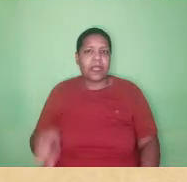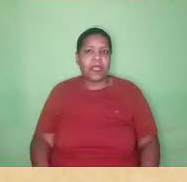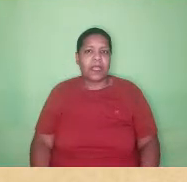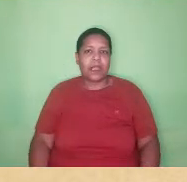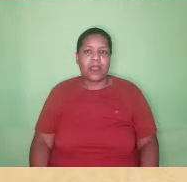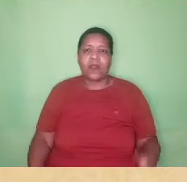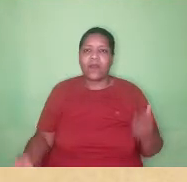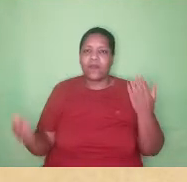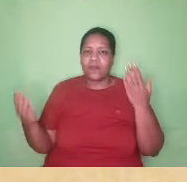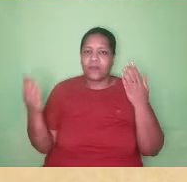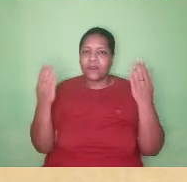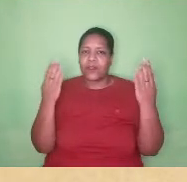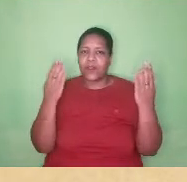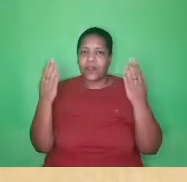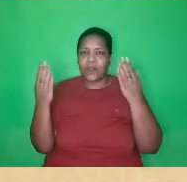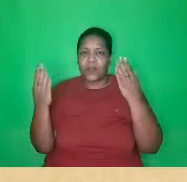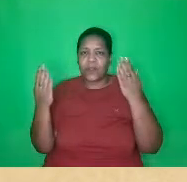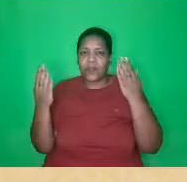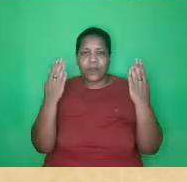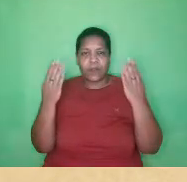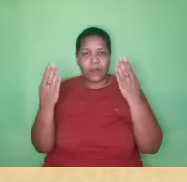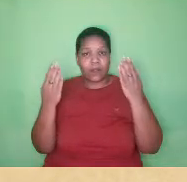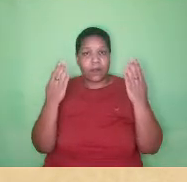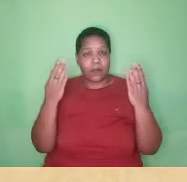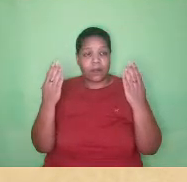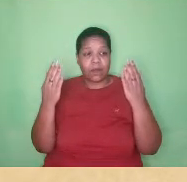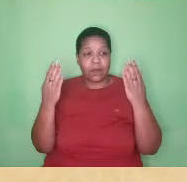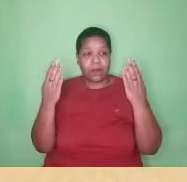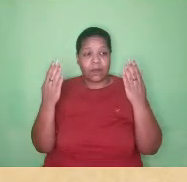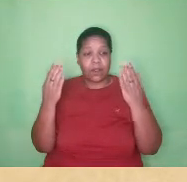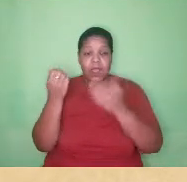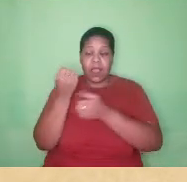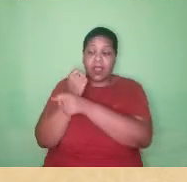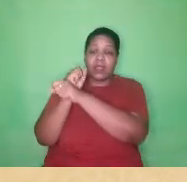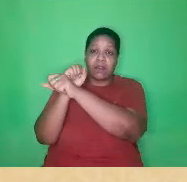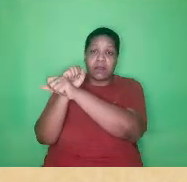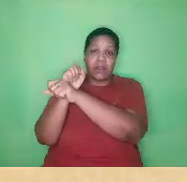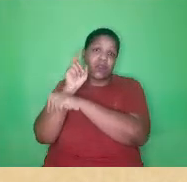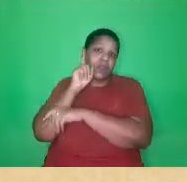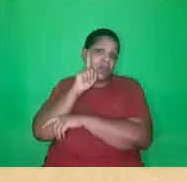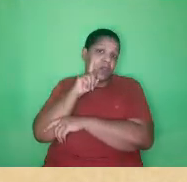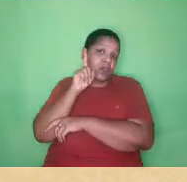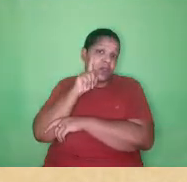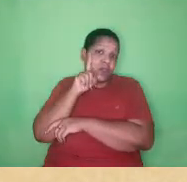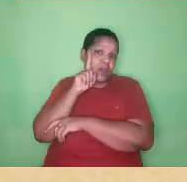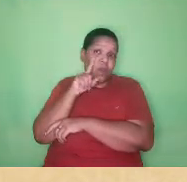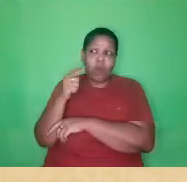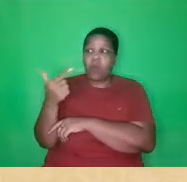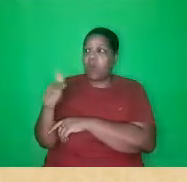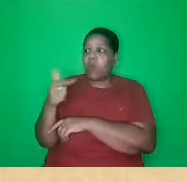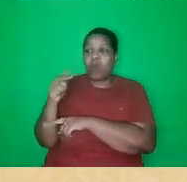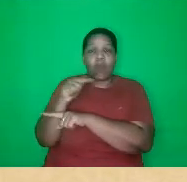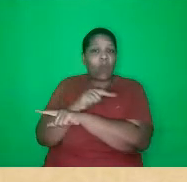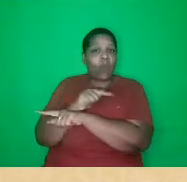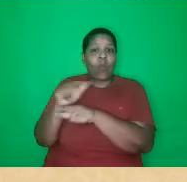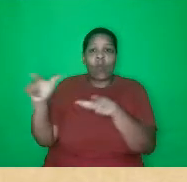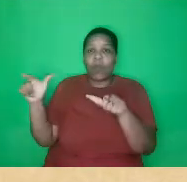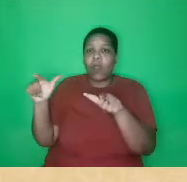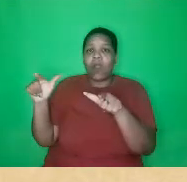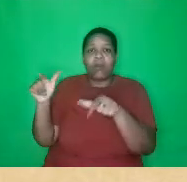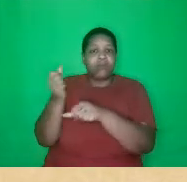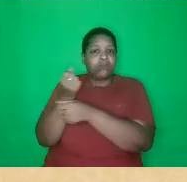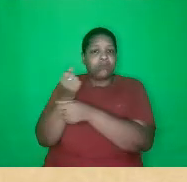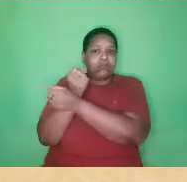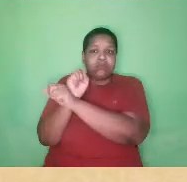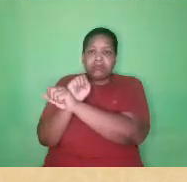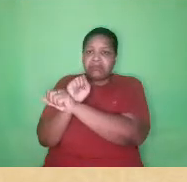comparativamente a escravidão, por exemplo, nos Estados Unidos, há áreas em que não houve escravidão mesmo, áreas que